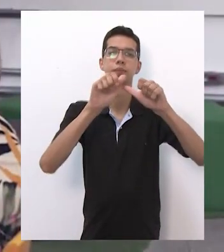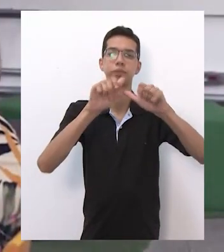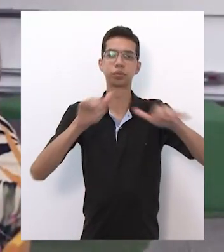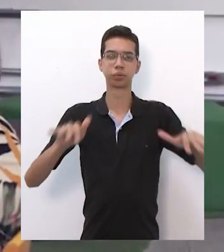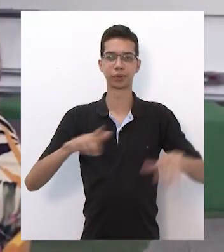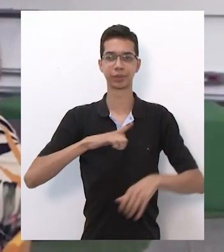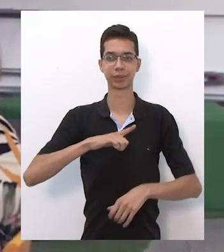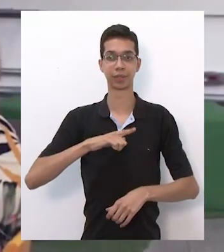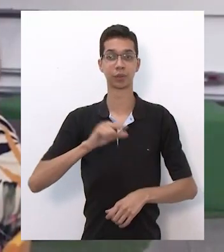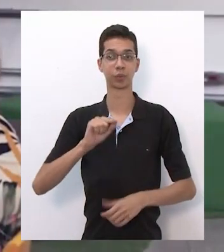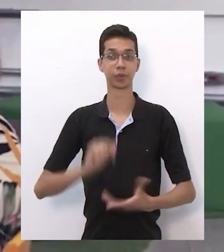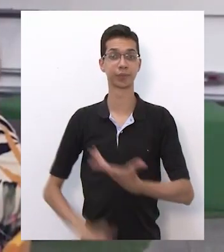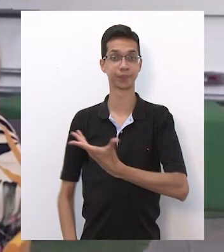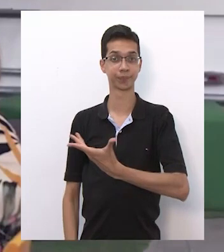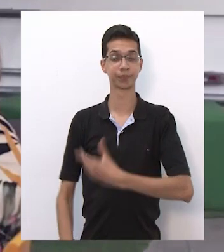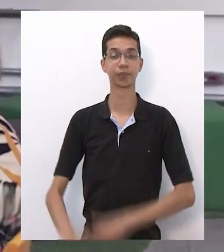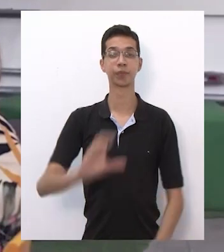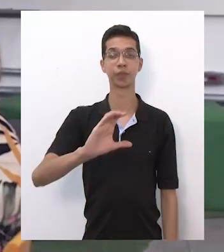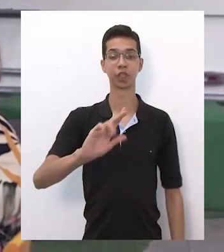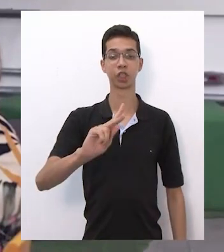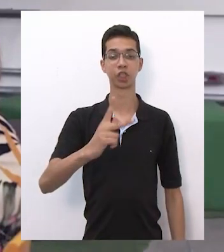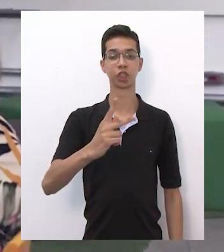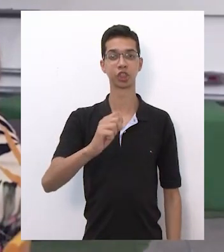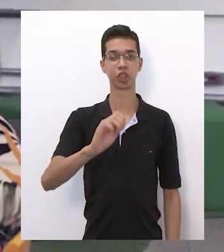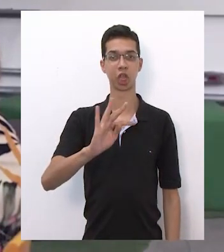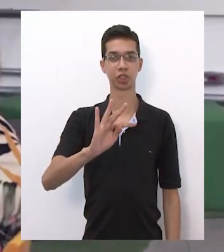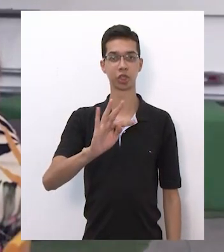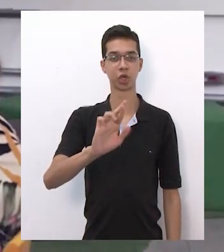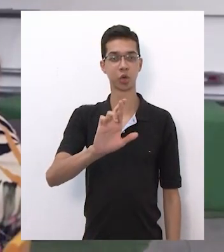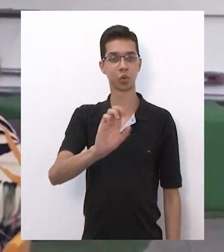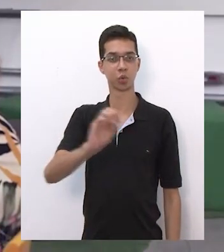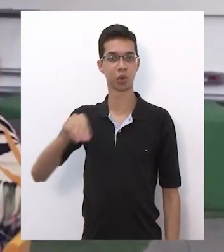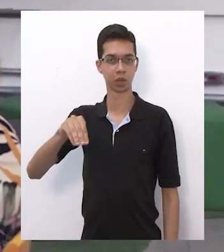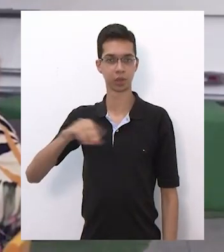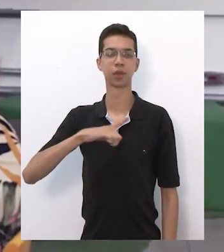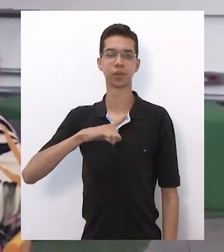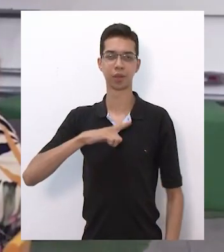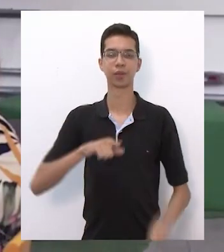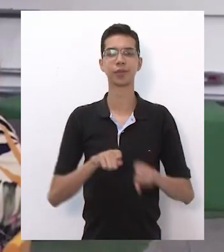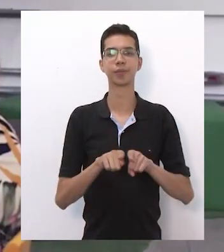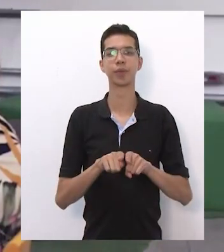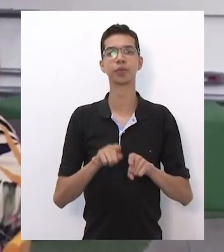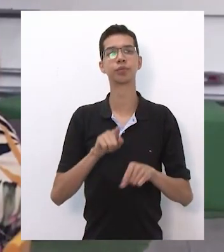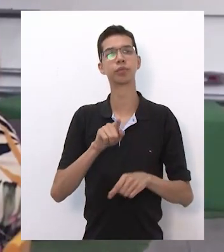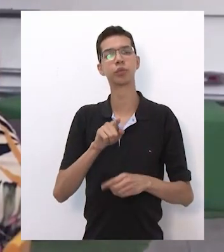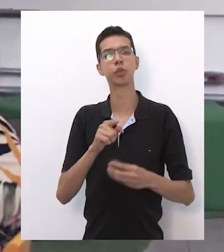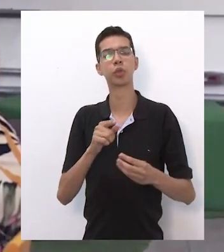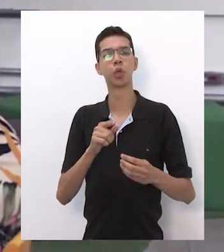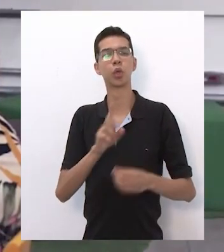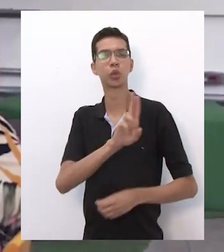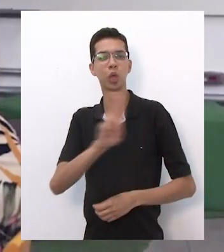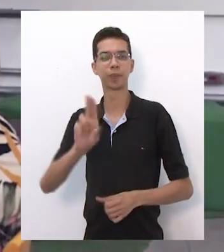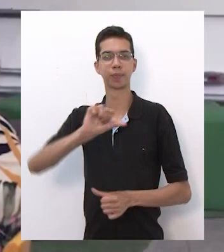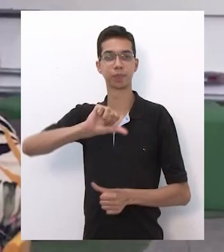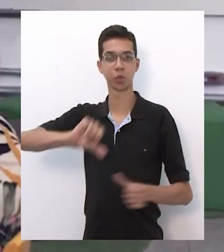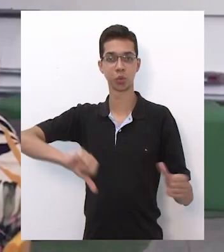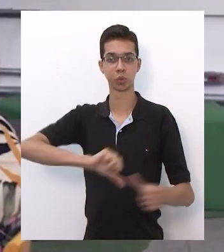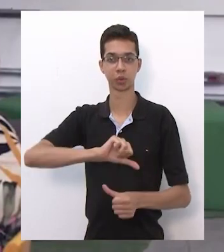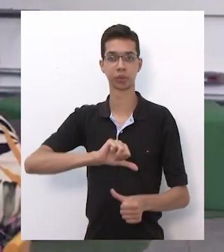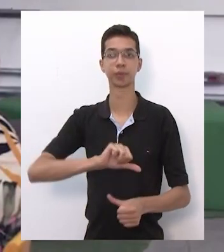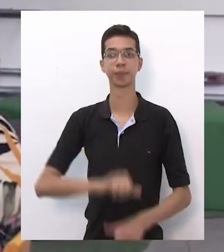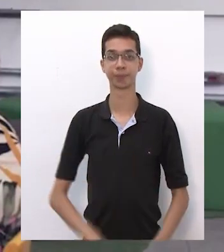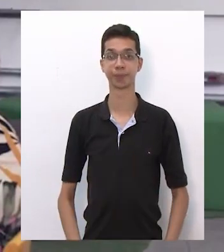com o comando de chat run, e aí tem o espaço. Então, a gente vai fazer o quê? Para começar, a gente vai trocar o nome desse comando. Eu vou passar de